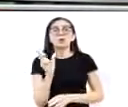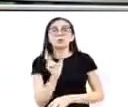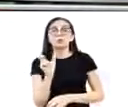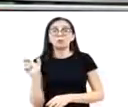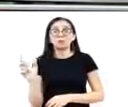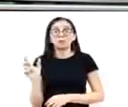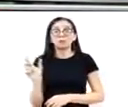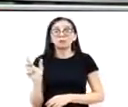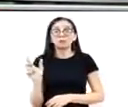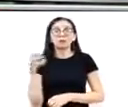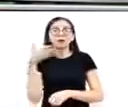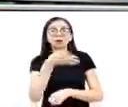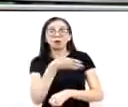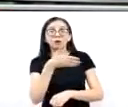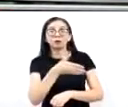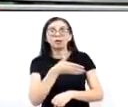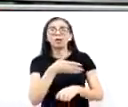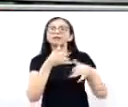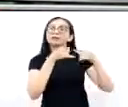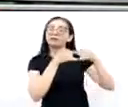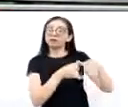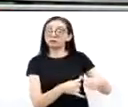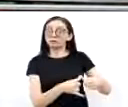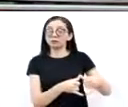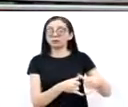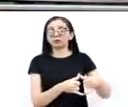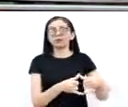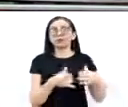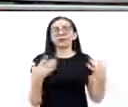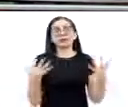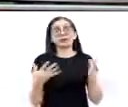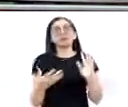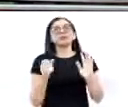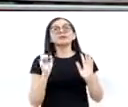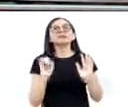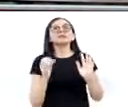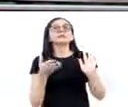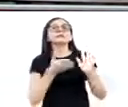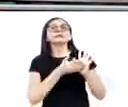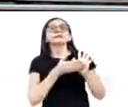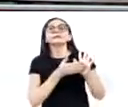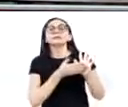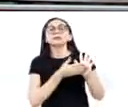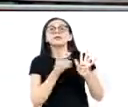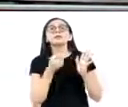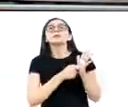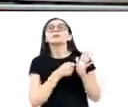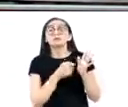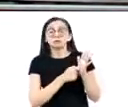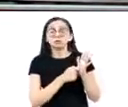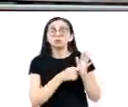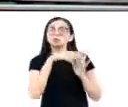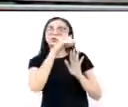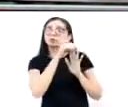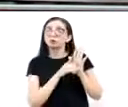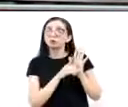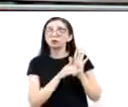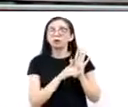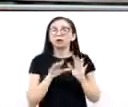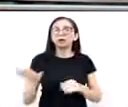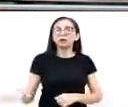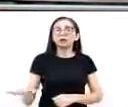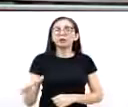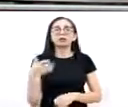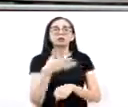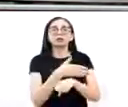palavras importantíssimas, que é o acesso e a permanência. Ora, se é garantido pelo Estado o